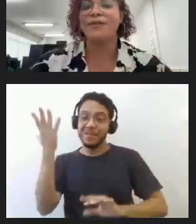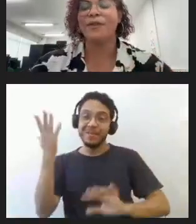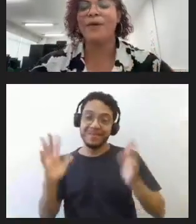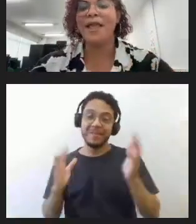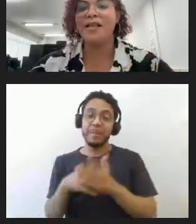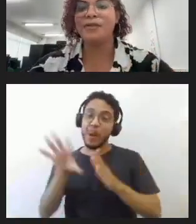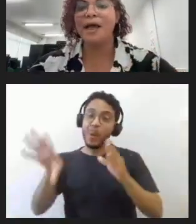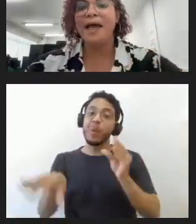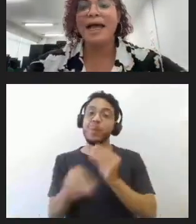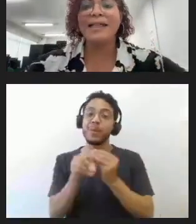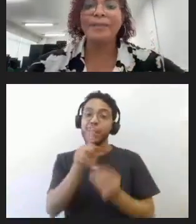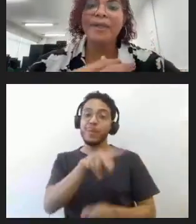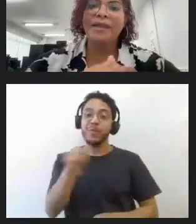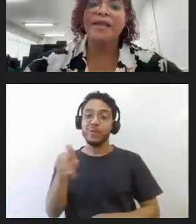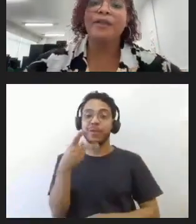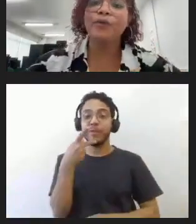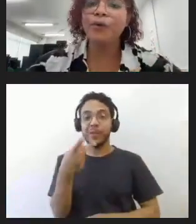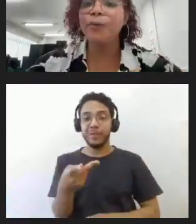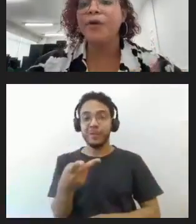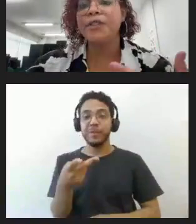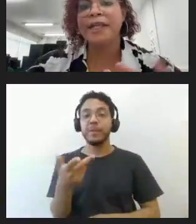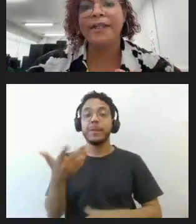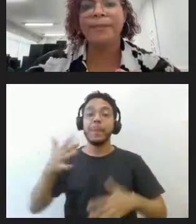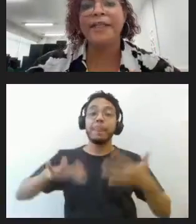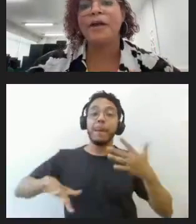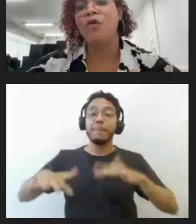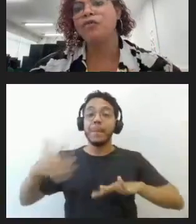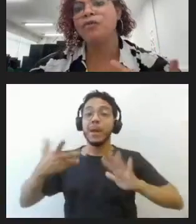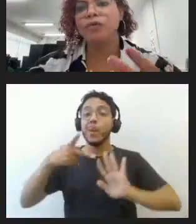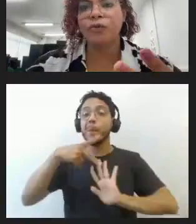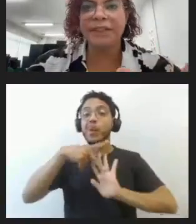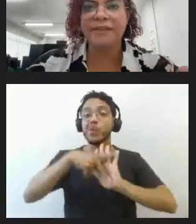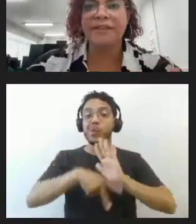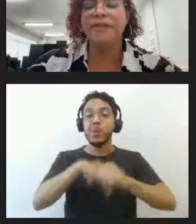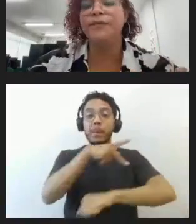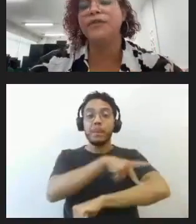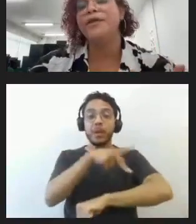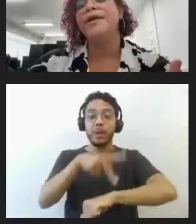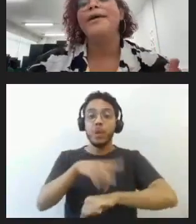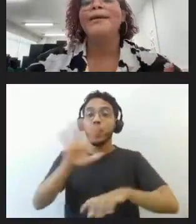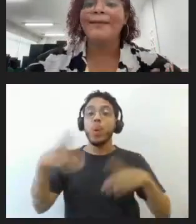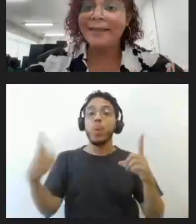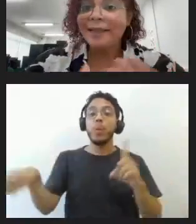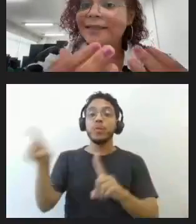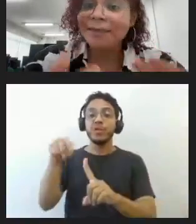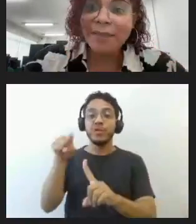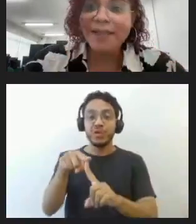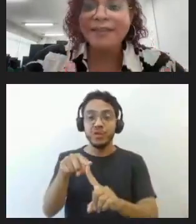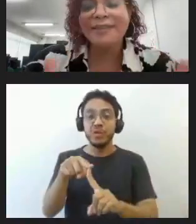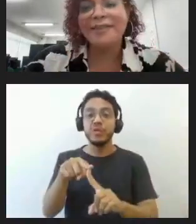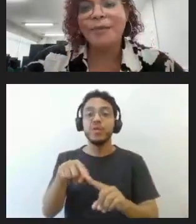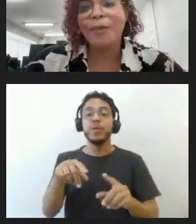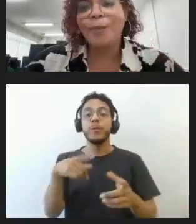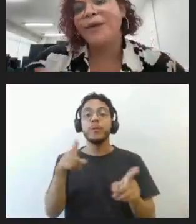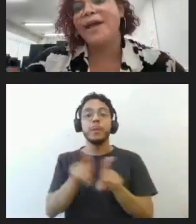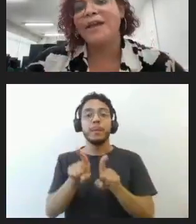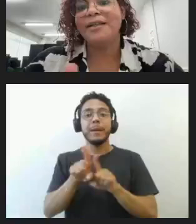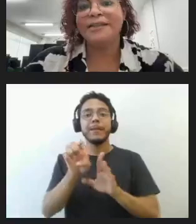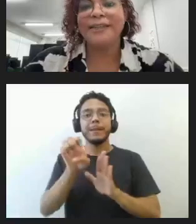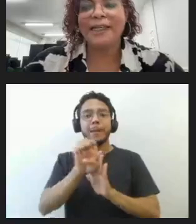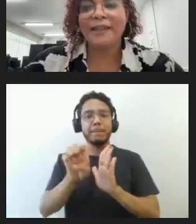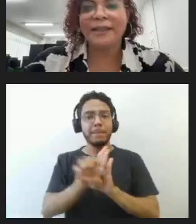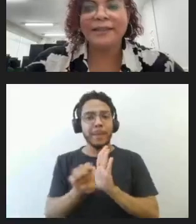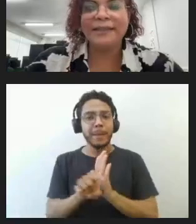professora Rose falou, é isso. A depender do projeto pedagógico, dos objetivos, até das emendas que se propõe